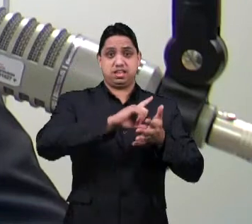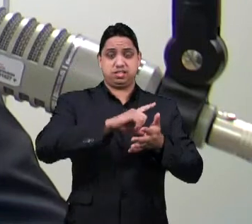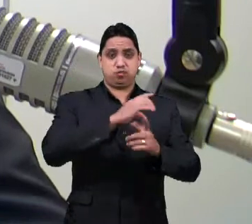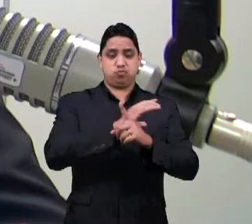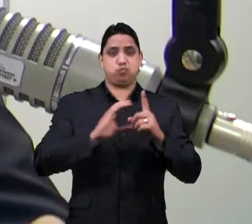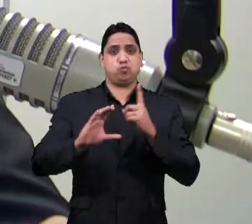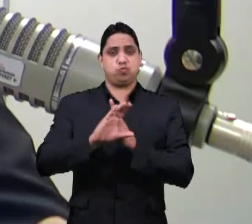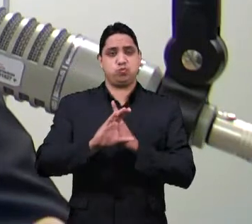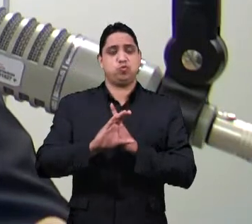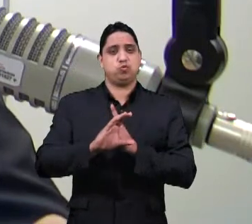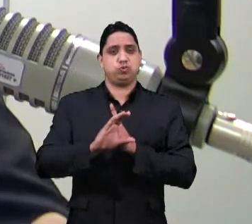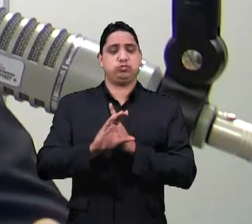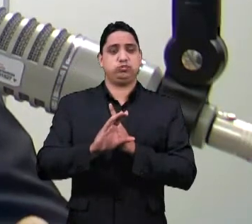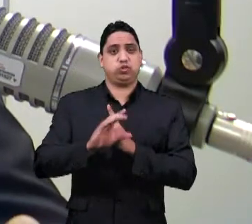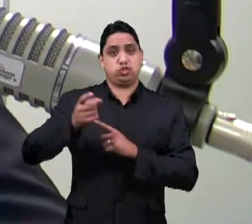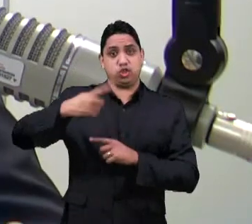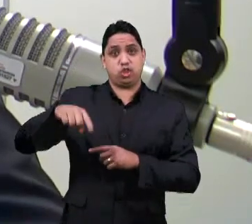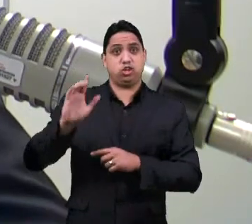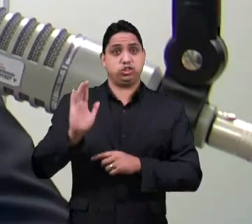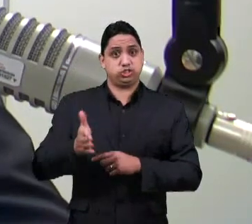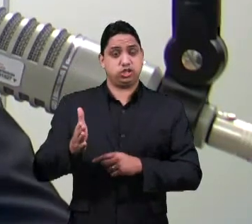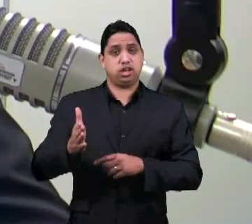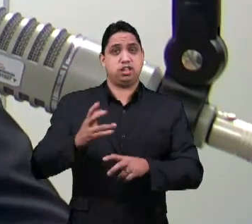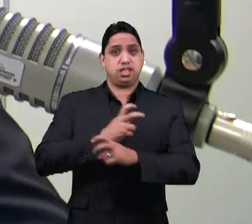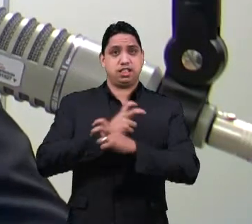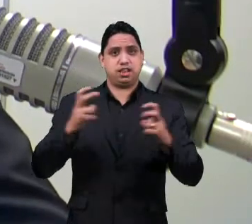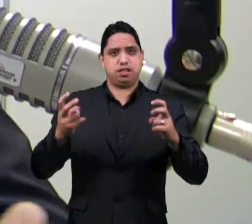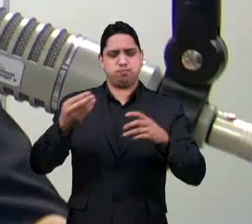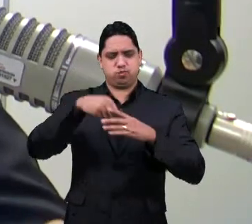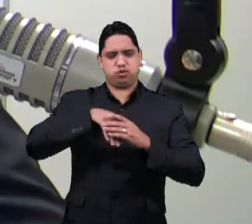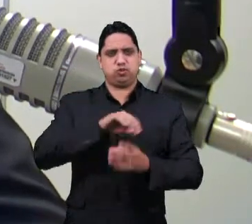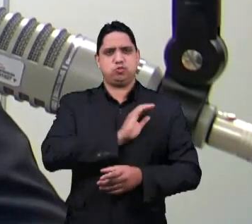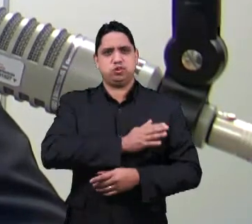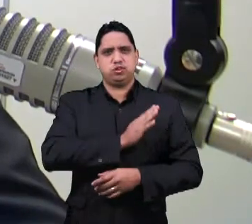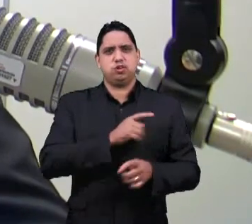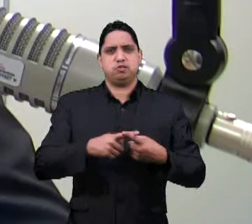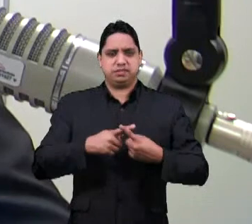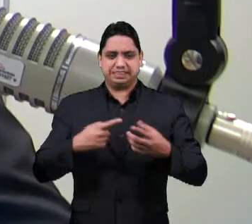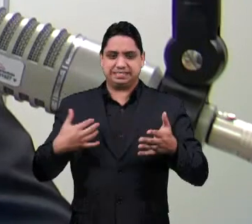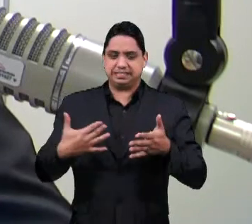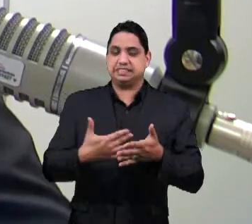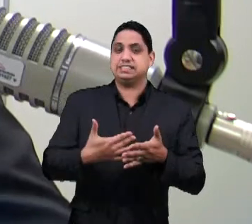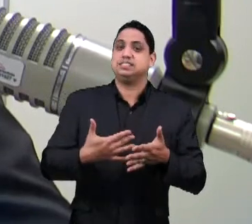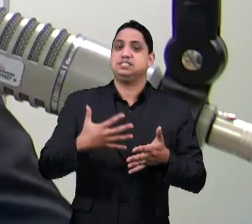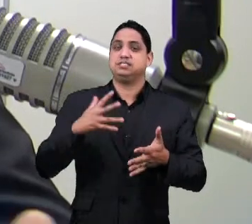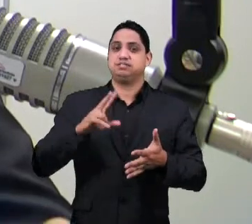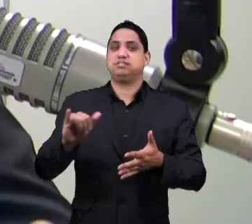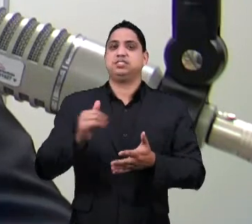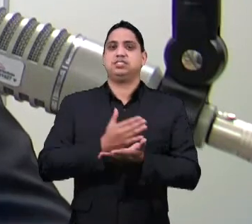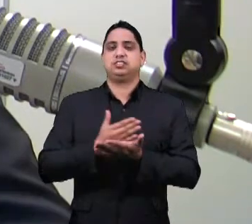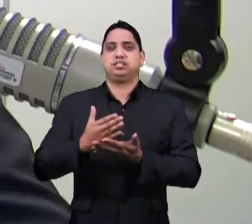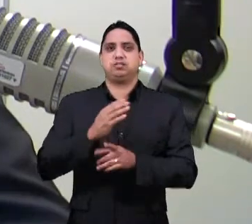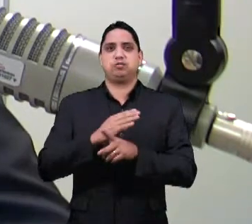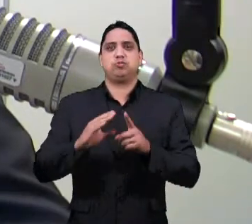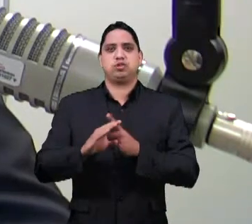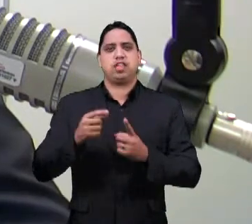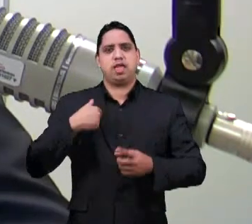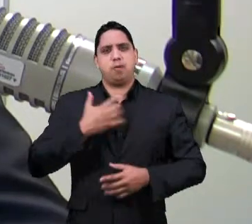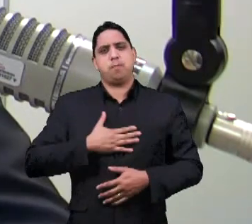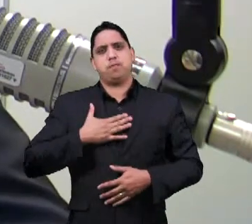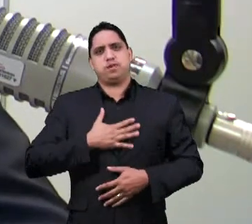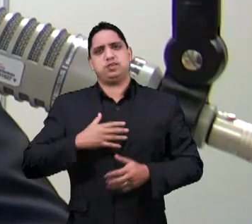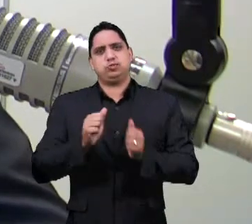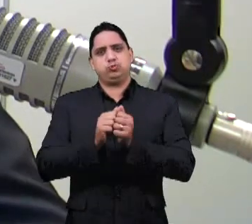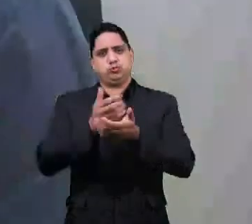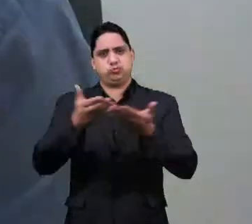culto, né, e momento onde nós já estamos com um clamor no nosso coração, porque daqui a pouco nós teremos o momento do culto e é um prazer estar aqui com